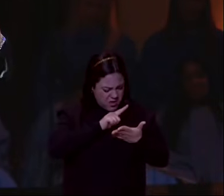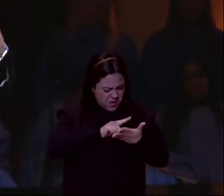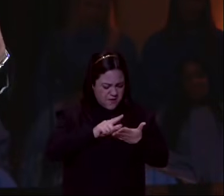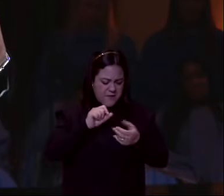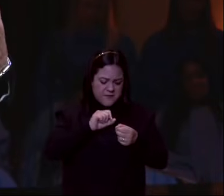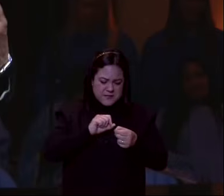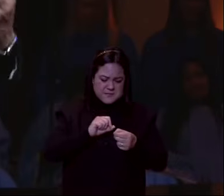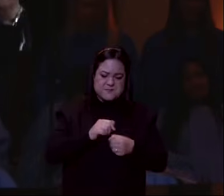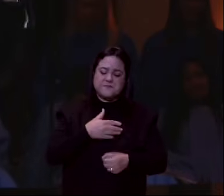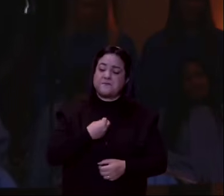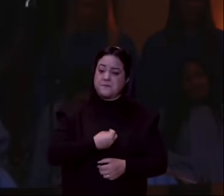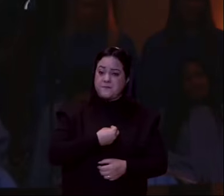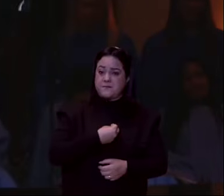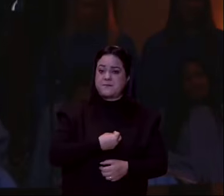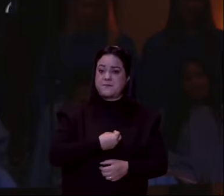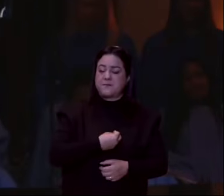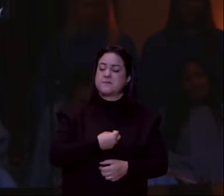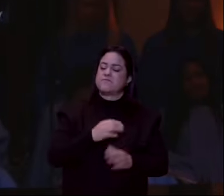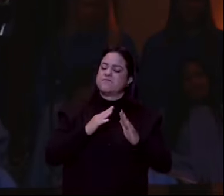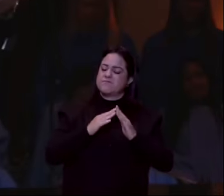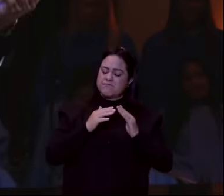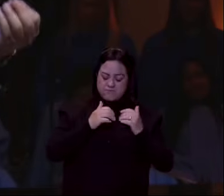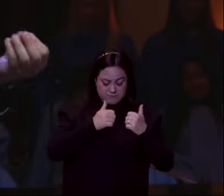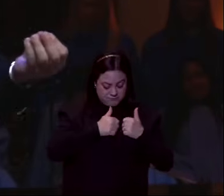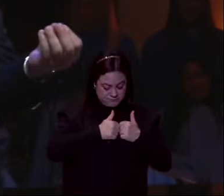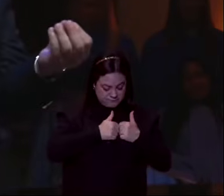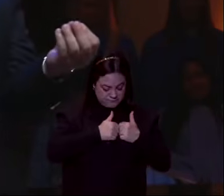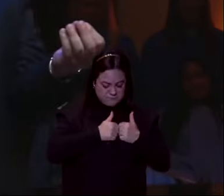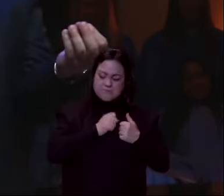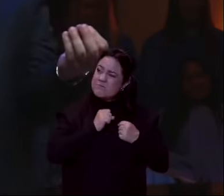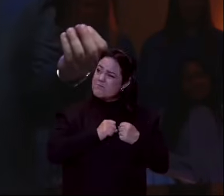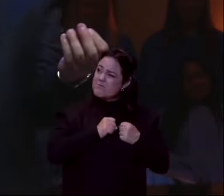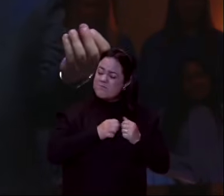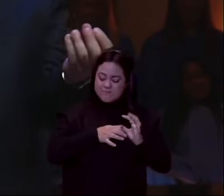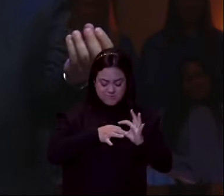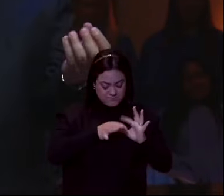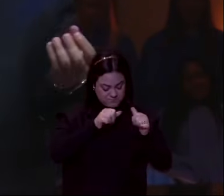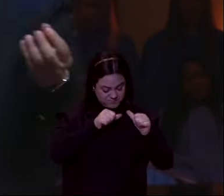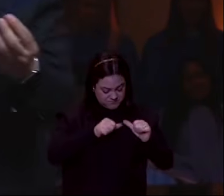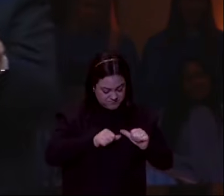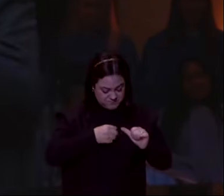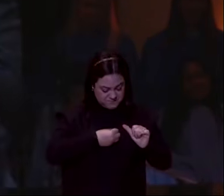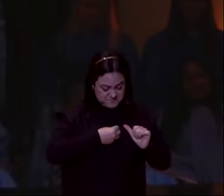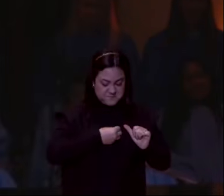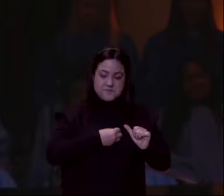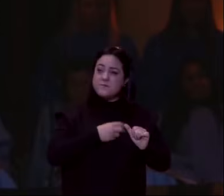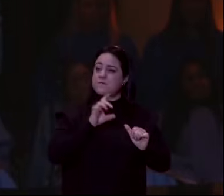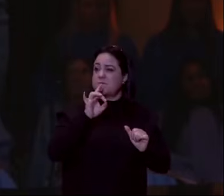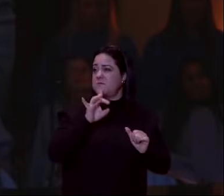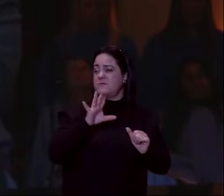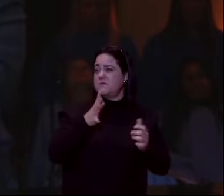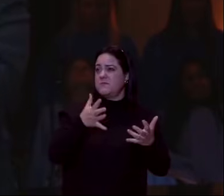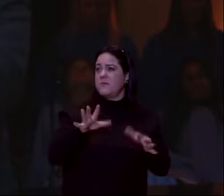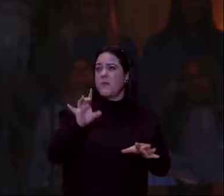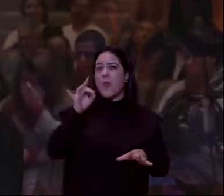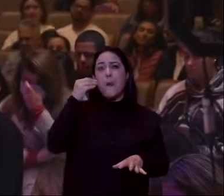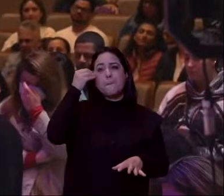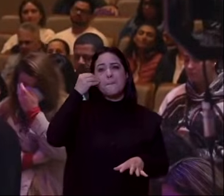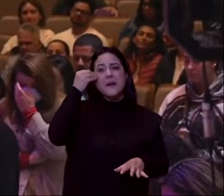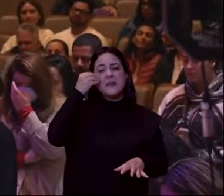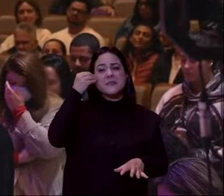da minha vida um templo onde o Senhor habite. Eu não quero só experimentar